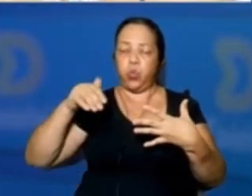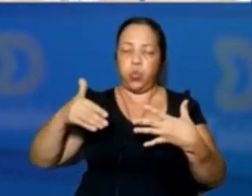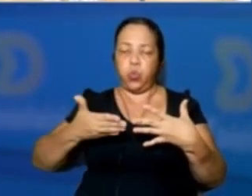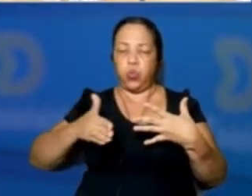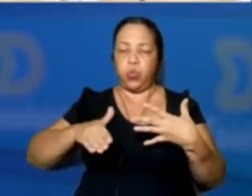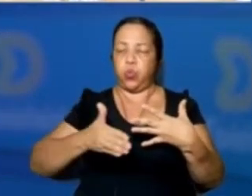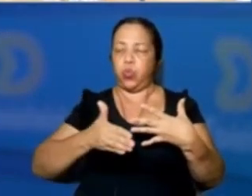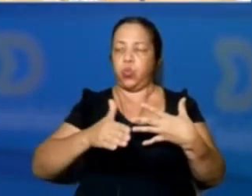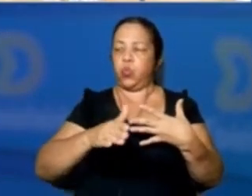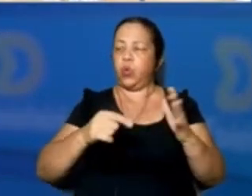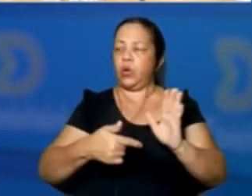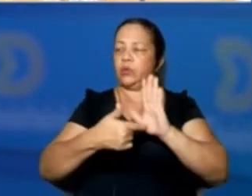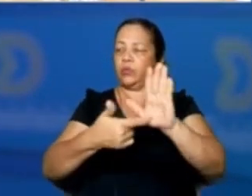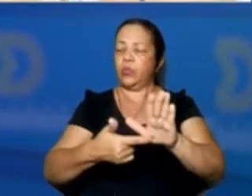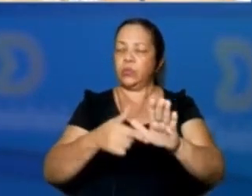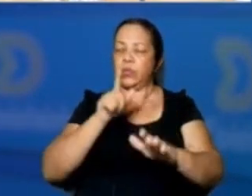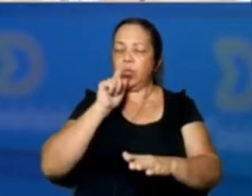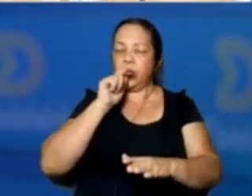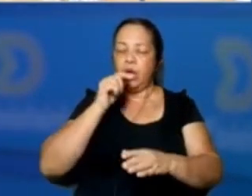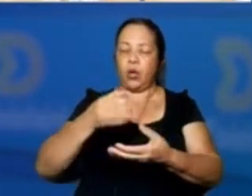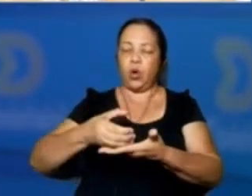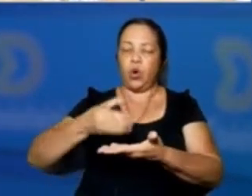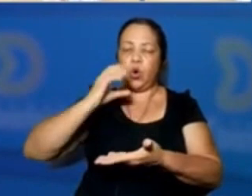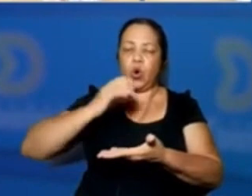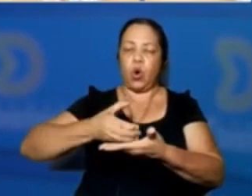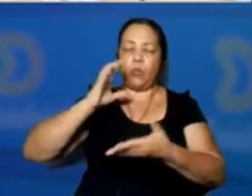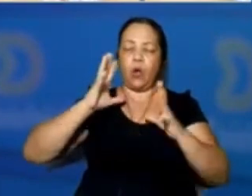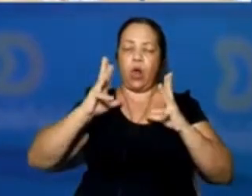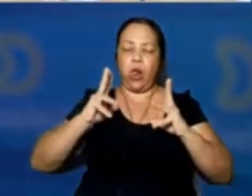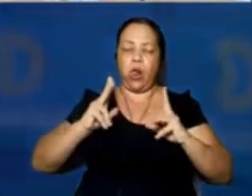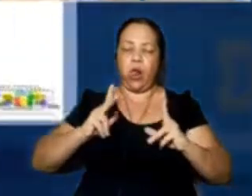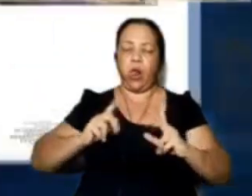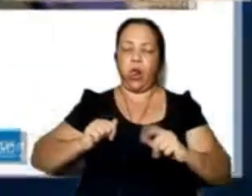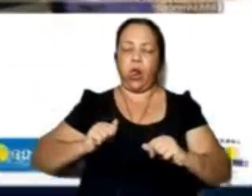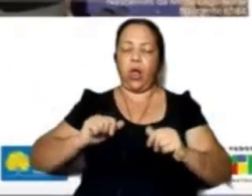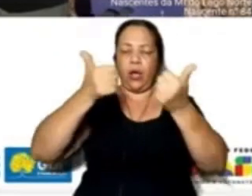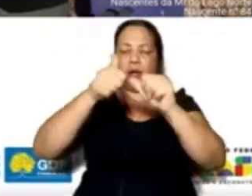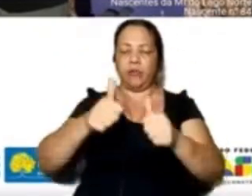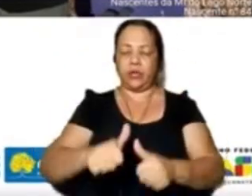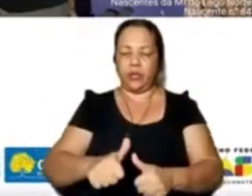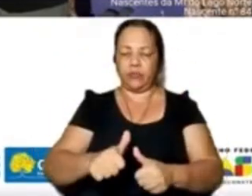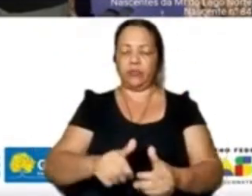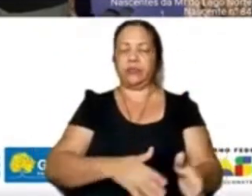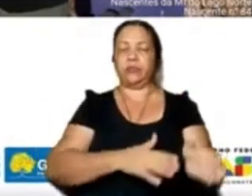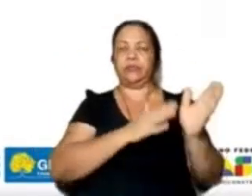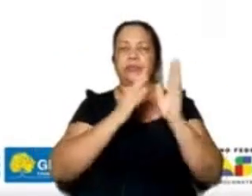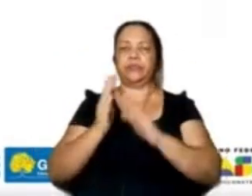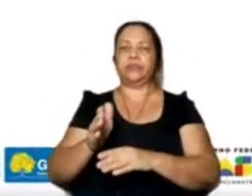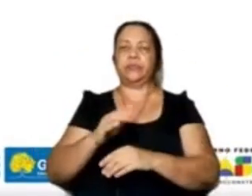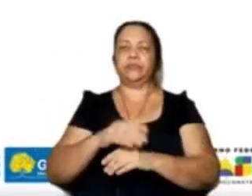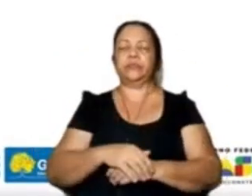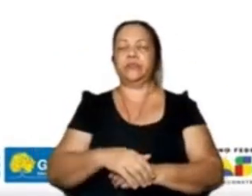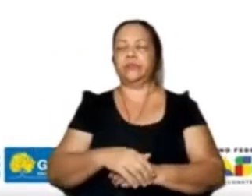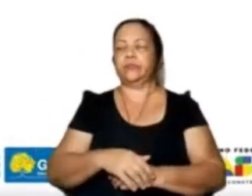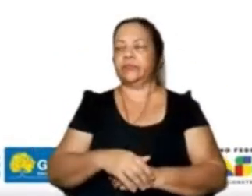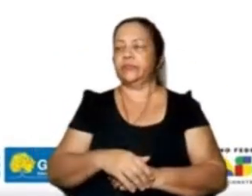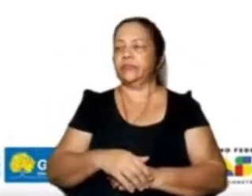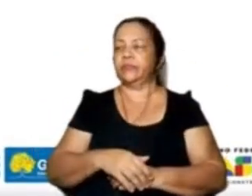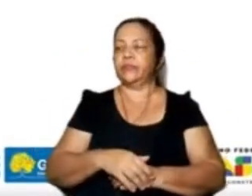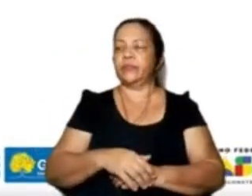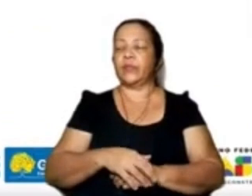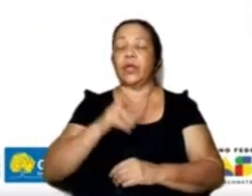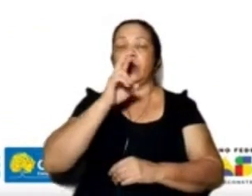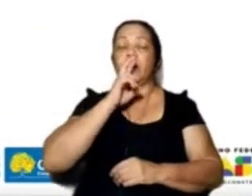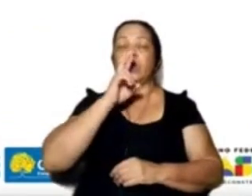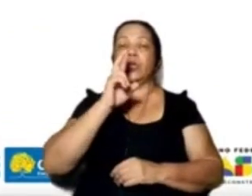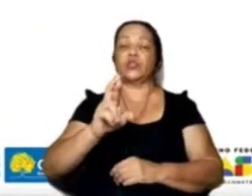mostrando aí uma amostra de água num copinho transparente, onde a gente avaliava conforme o método, né? Os resultados